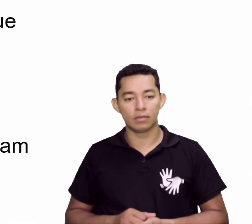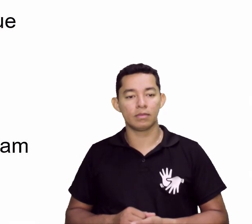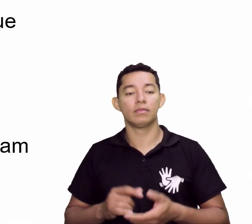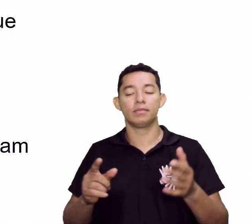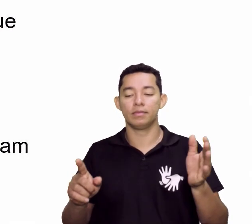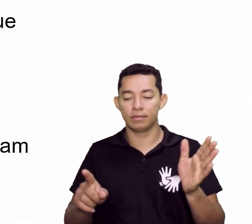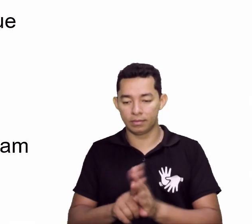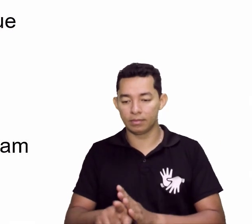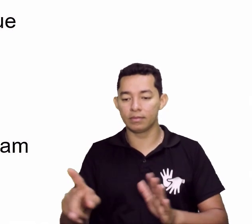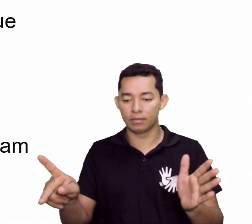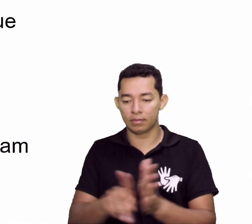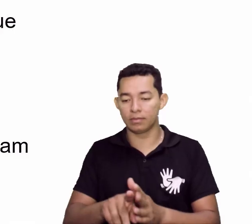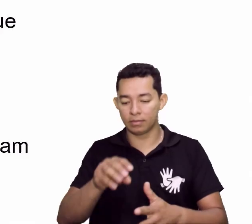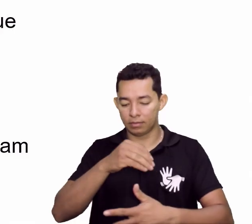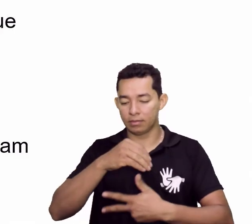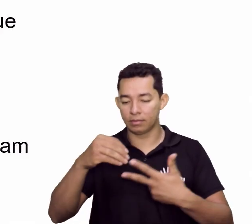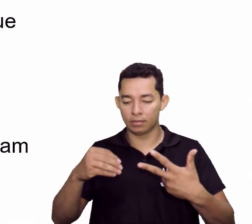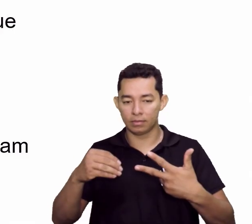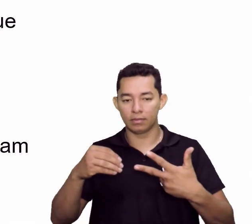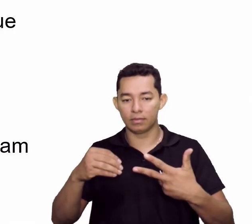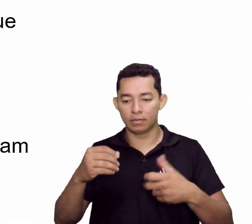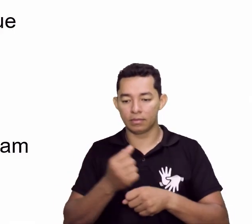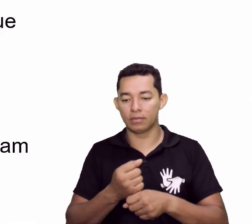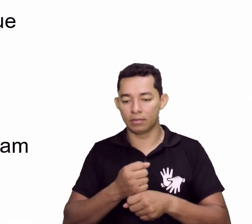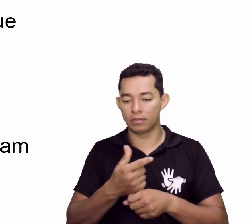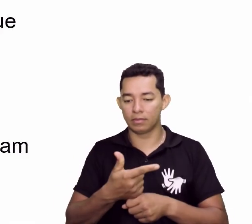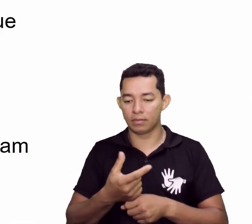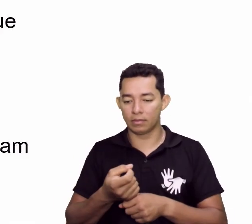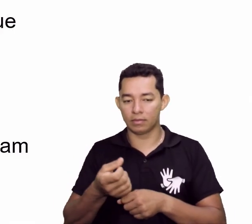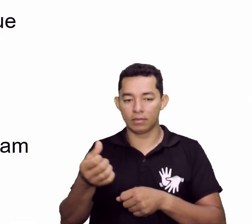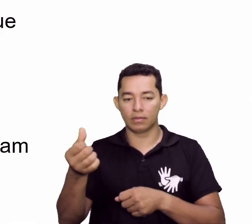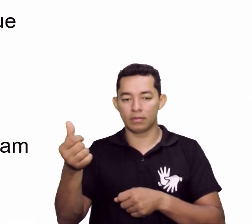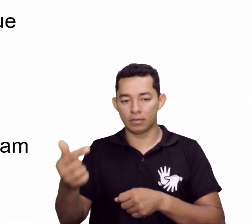Uma questão aqui do Enem. Então vamos lá.